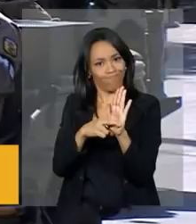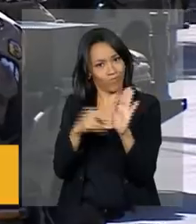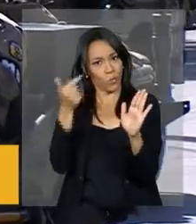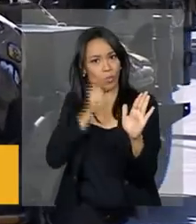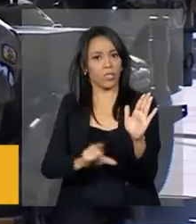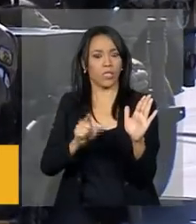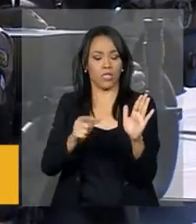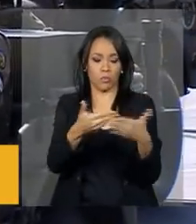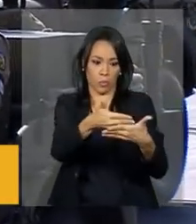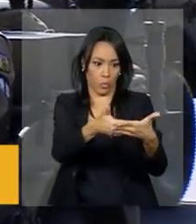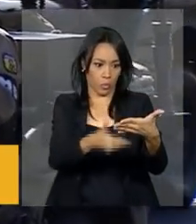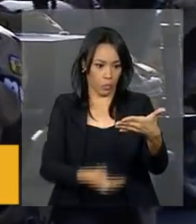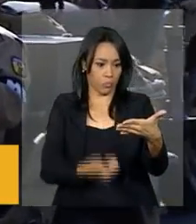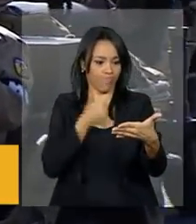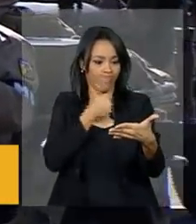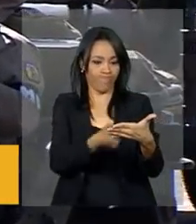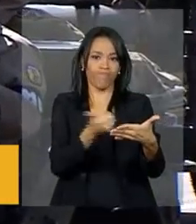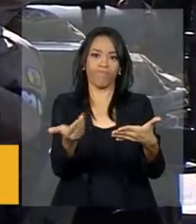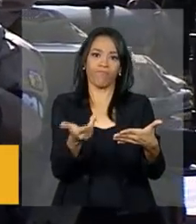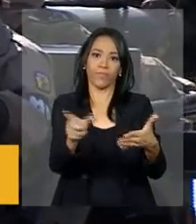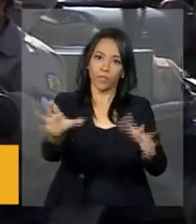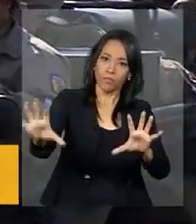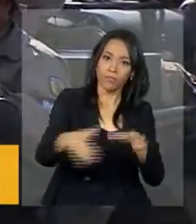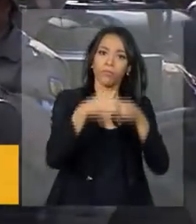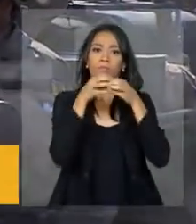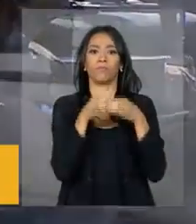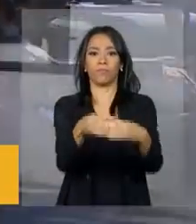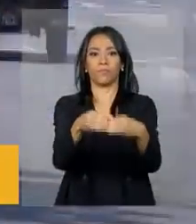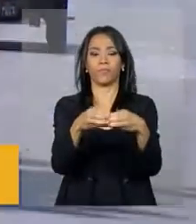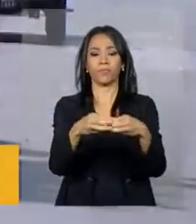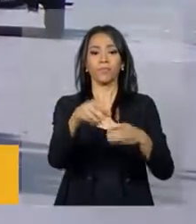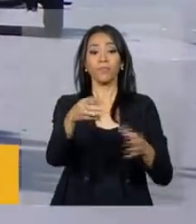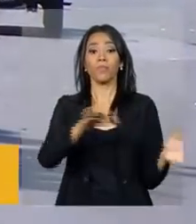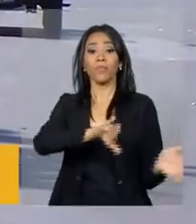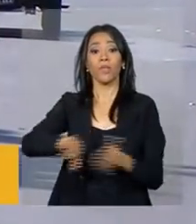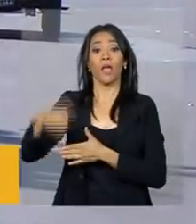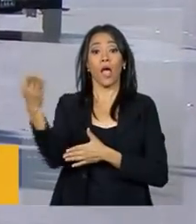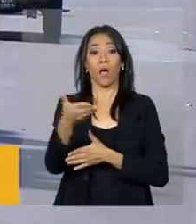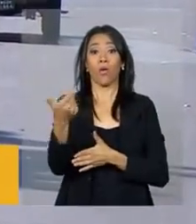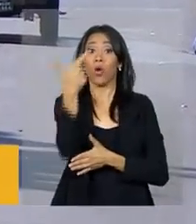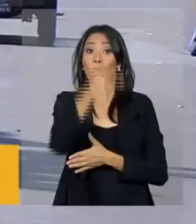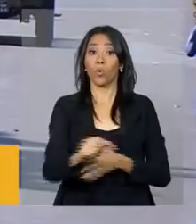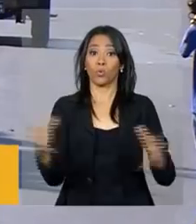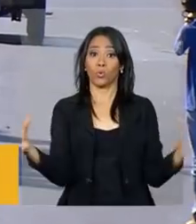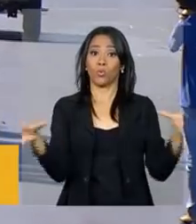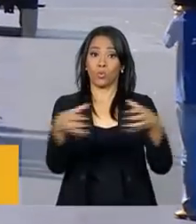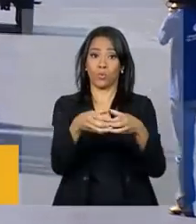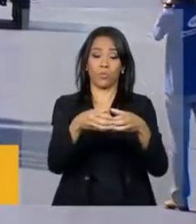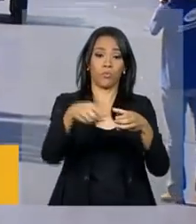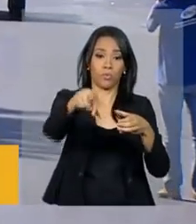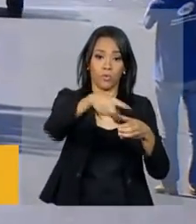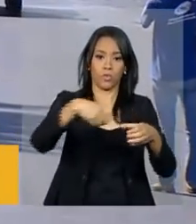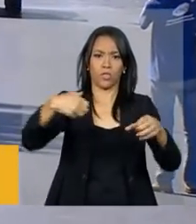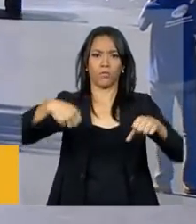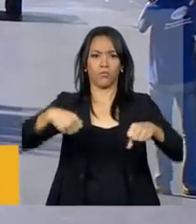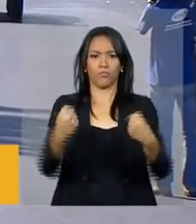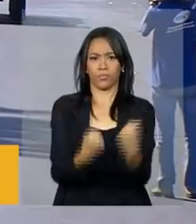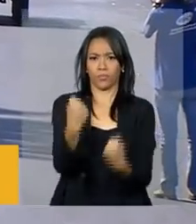seus currículos esportivos. E agora nós vemos aqui o desfile dos pracinhas, coronel. Isso, nós estamos vendo